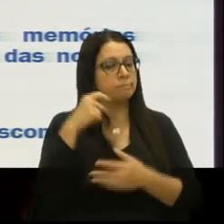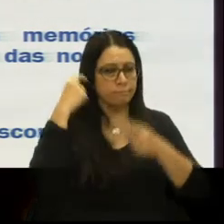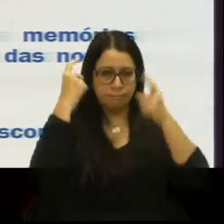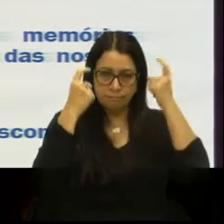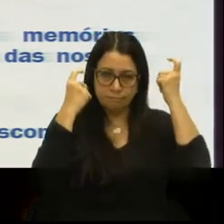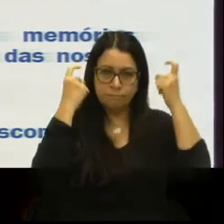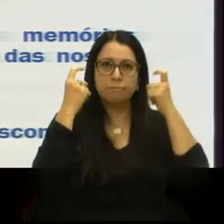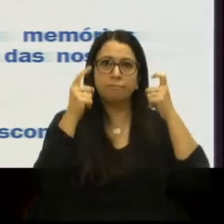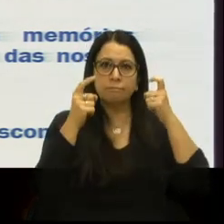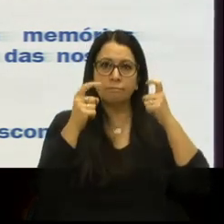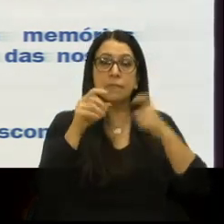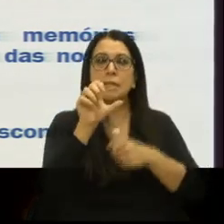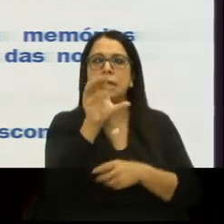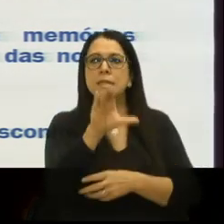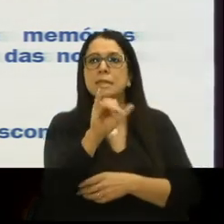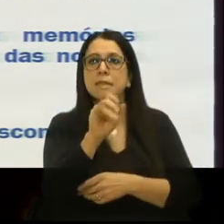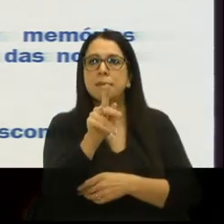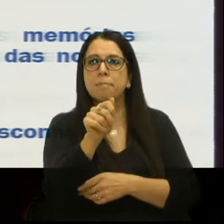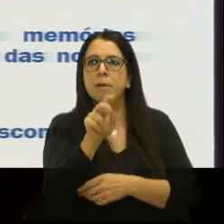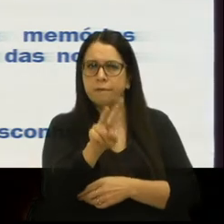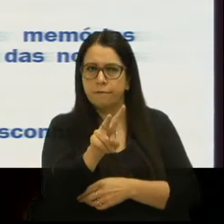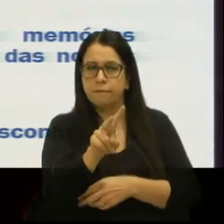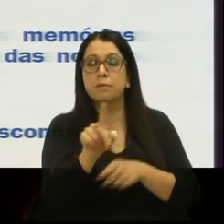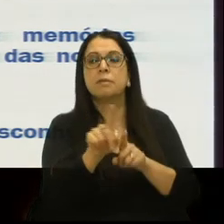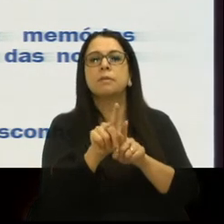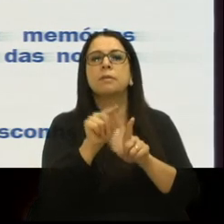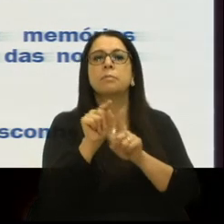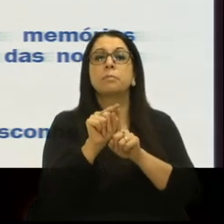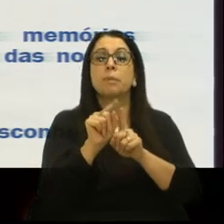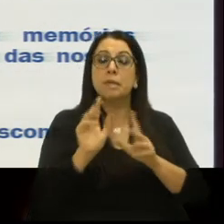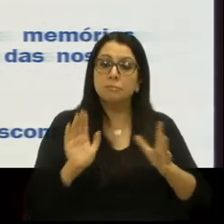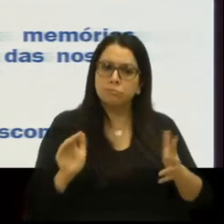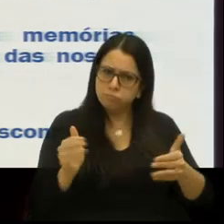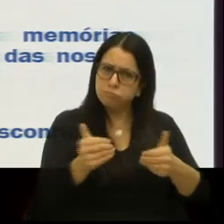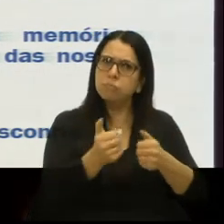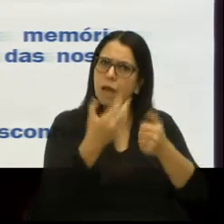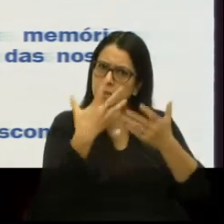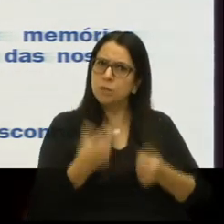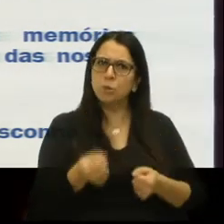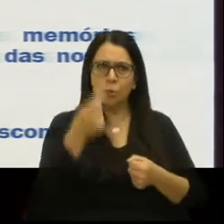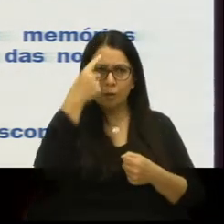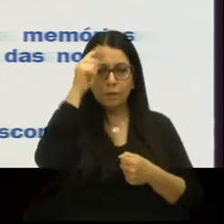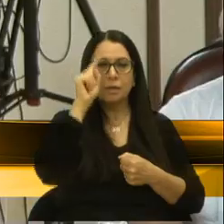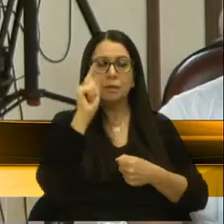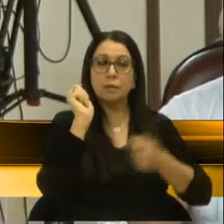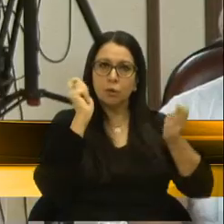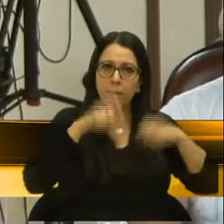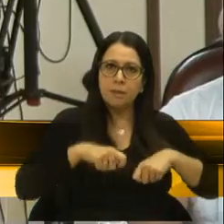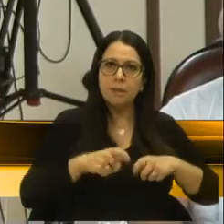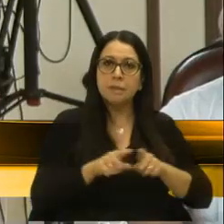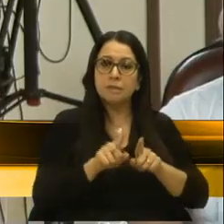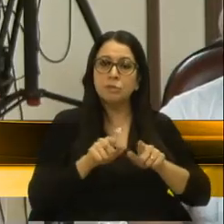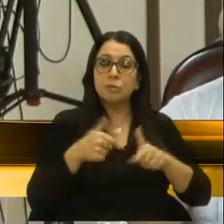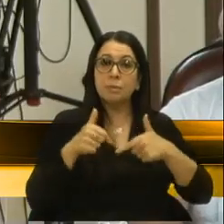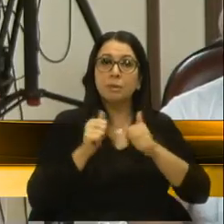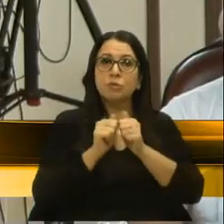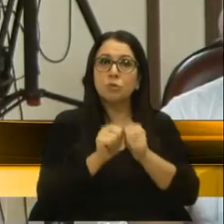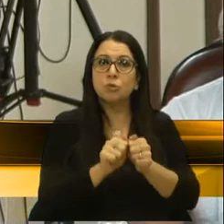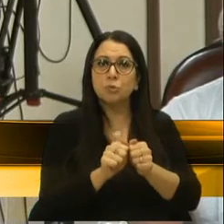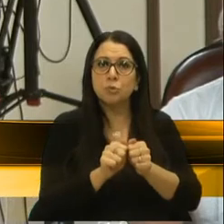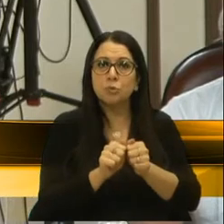vereador Edson, que deve estar acompanhando de perto, mas acolheu muito bem que essas competências sejam trabalhadas no